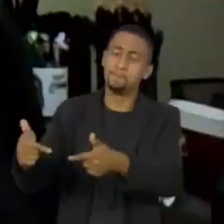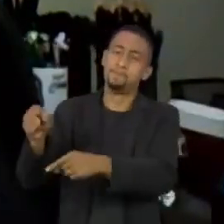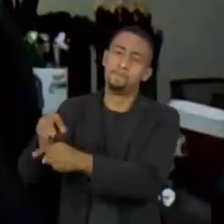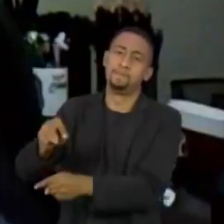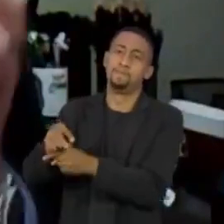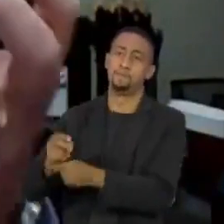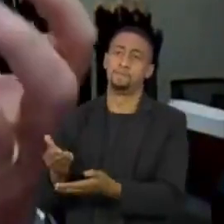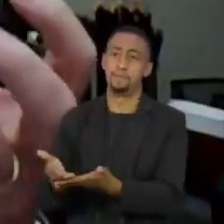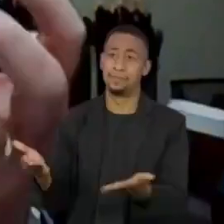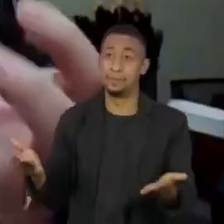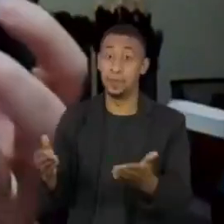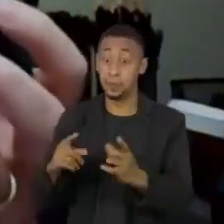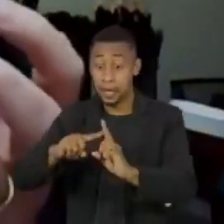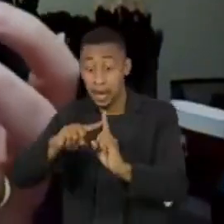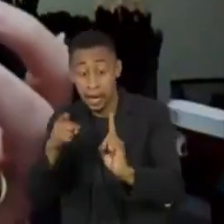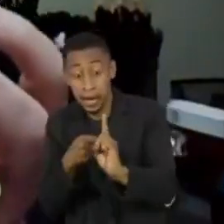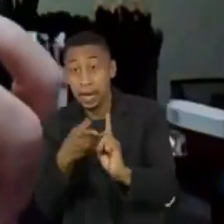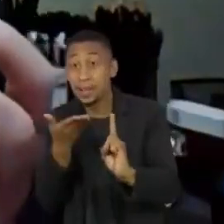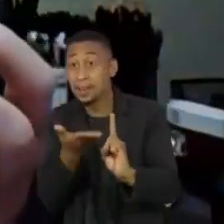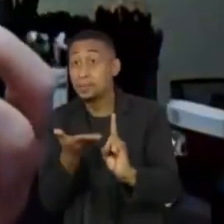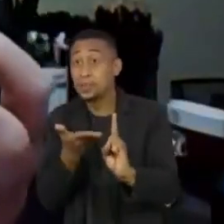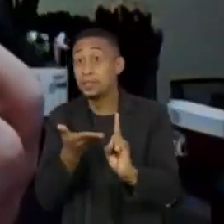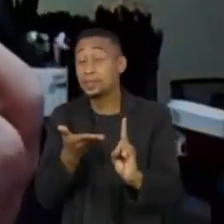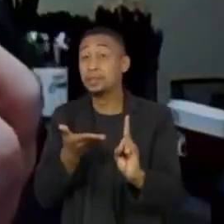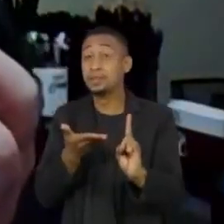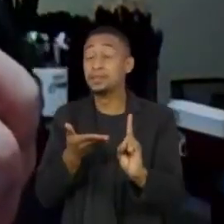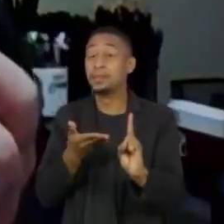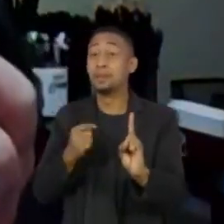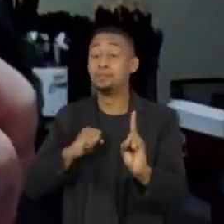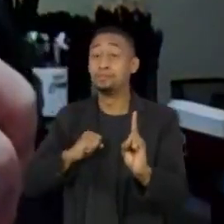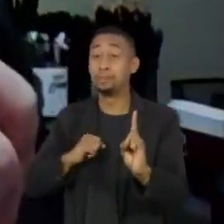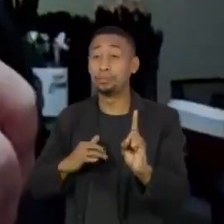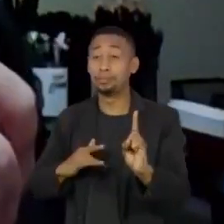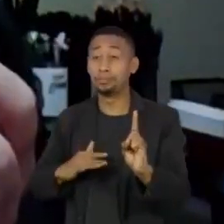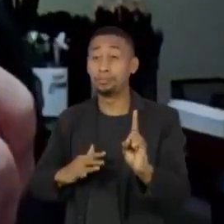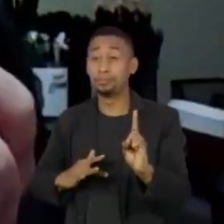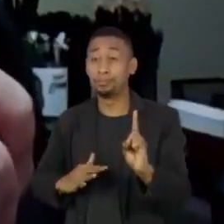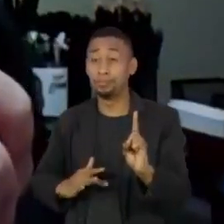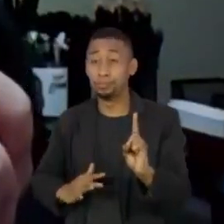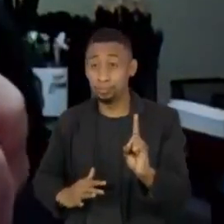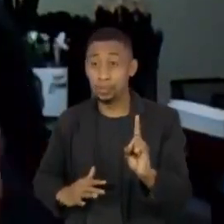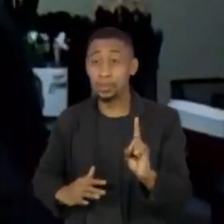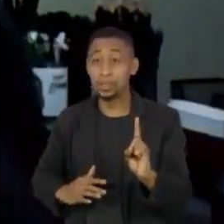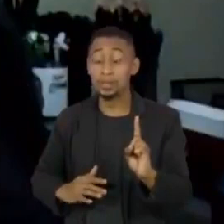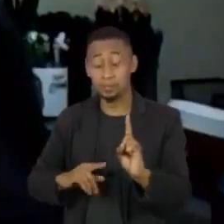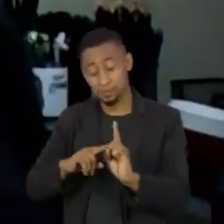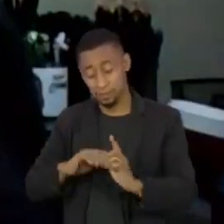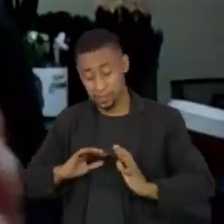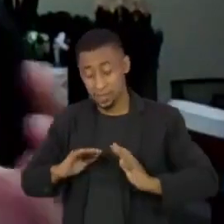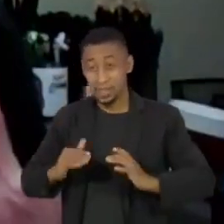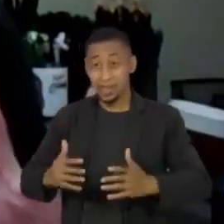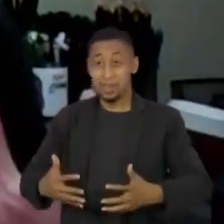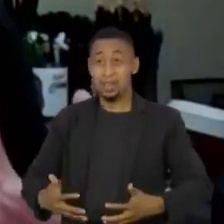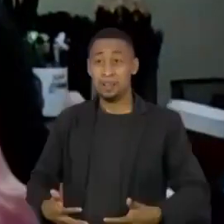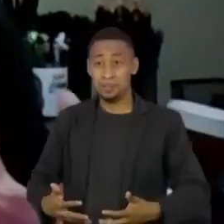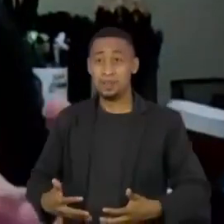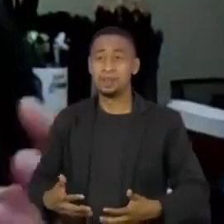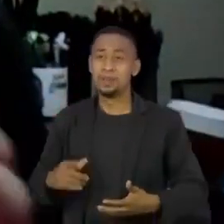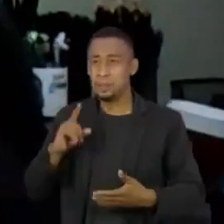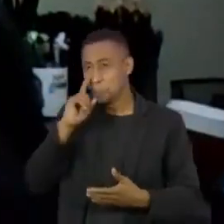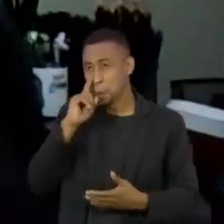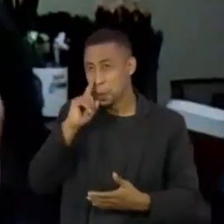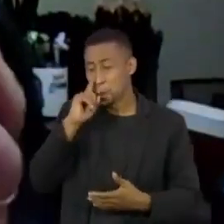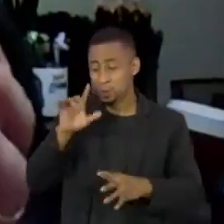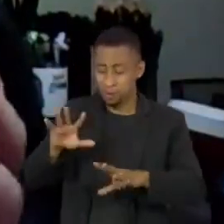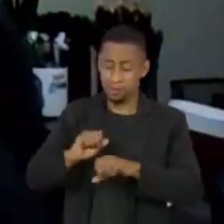uma vez que a grávida, por si só, ela baixa a sua imunidade em decorrência da gravidez e ela já tem risco de fazer forma